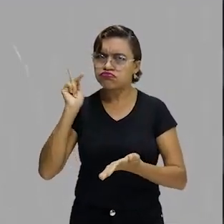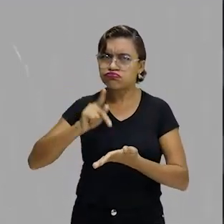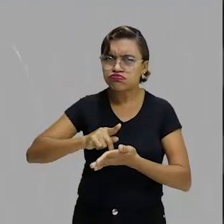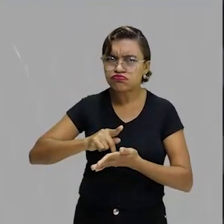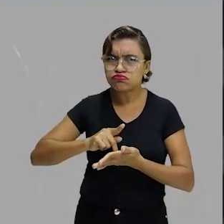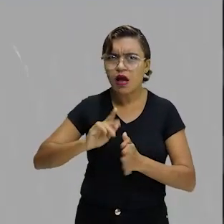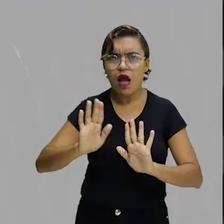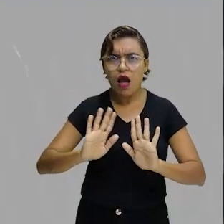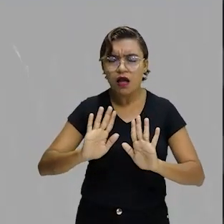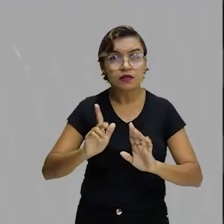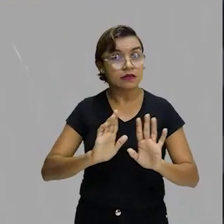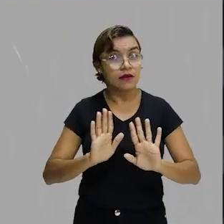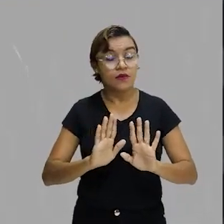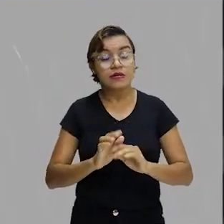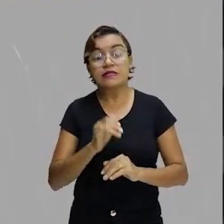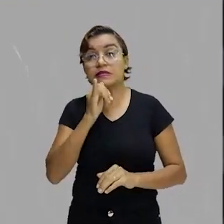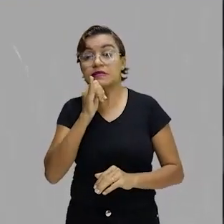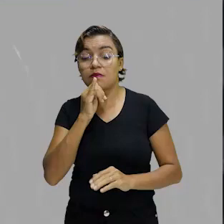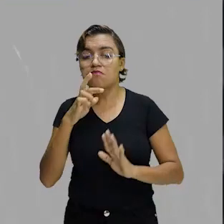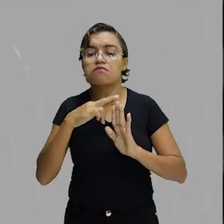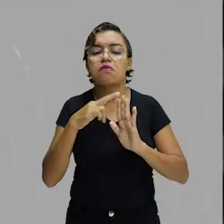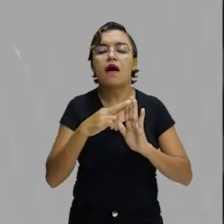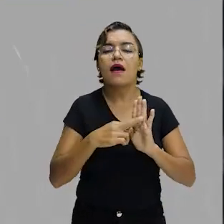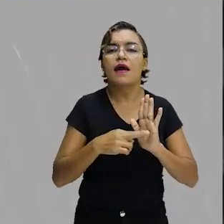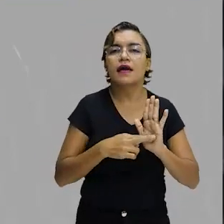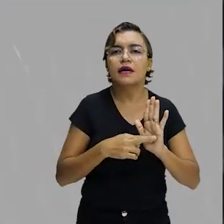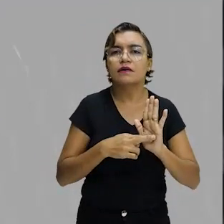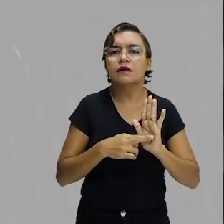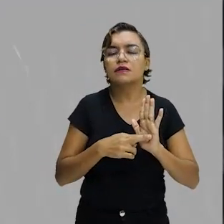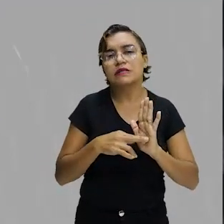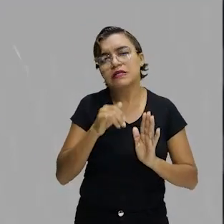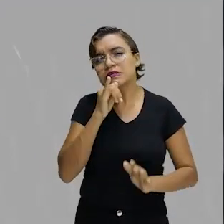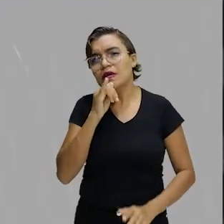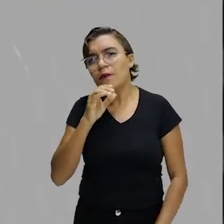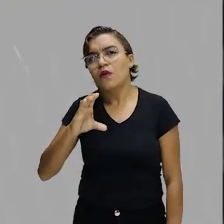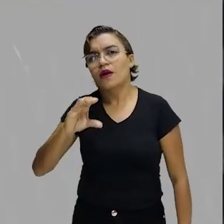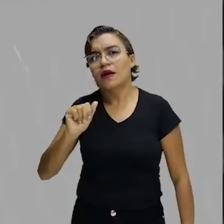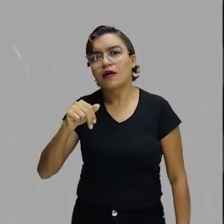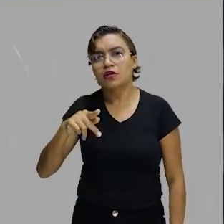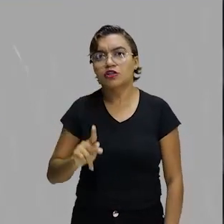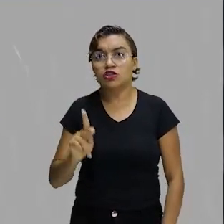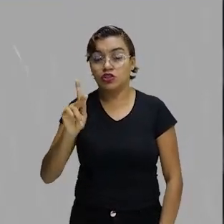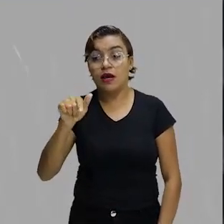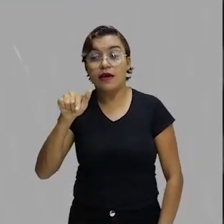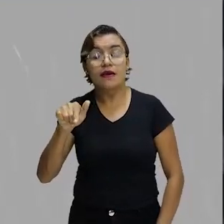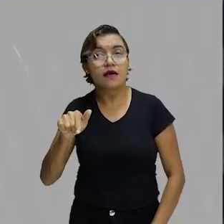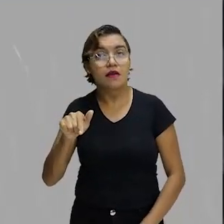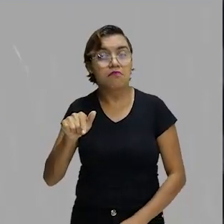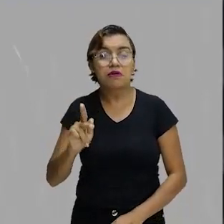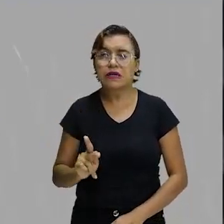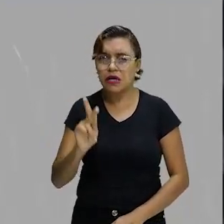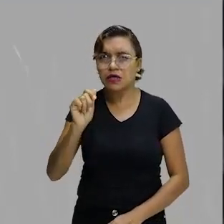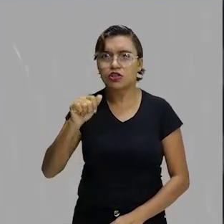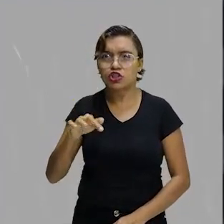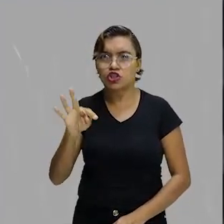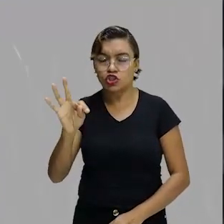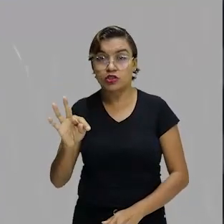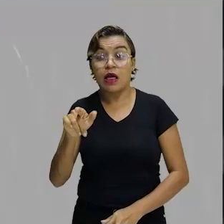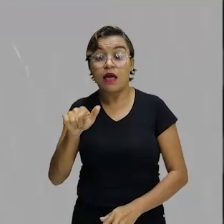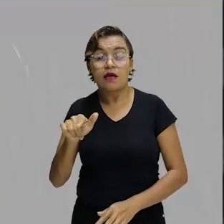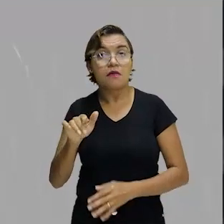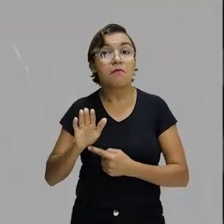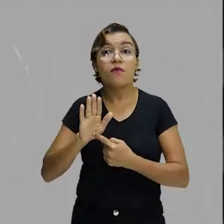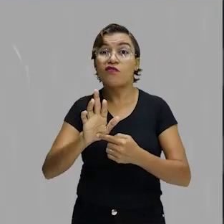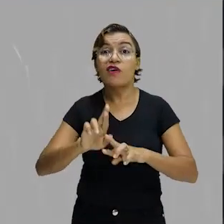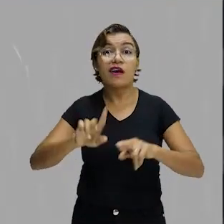latentemente, não é esta regra a priori, como diria o nosso amigo Kant. Tá? Não é esta regra no mundo das ideias, como Platão